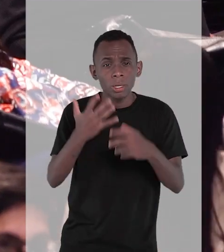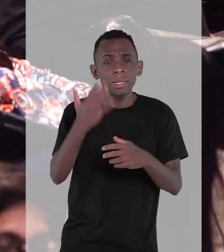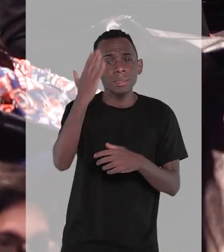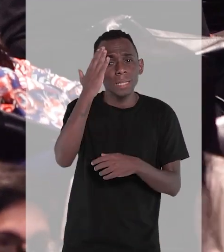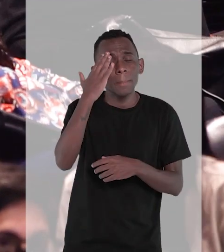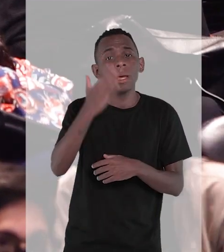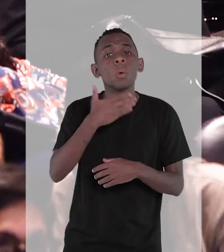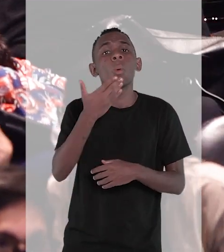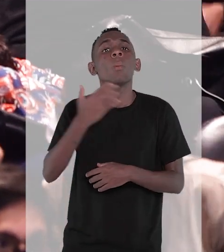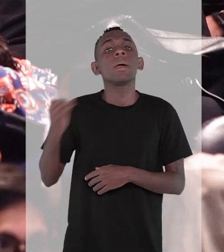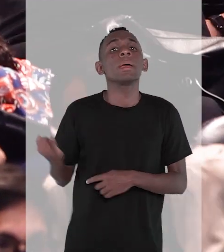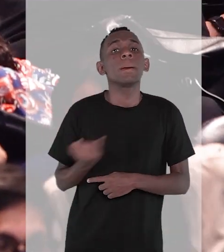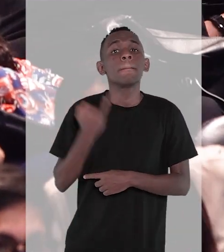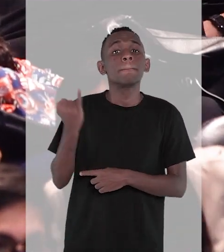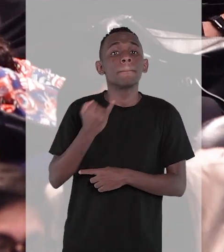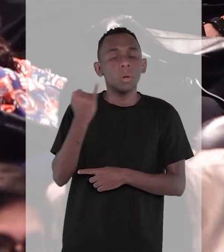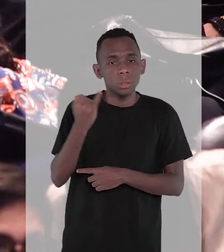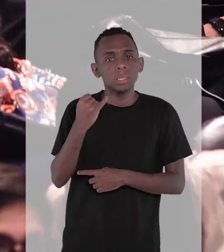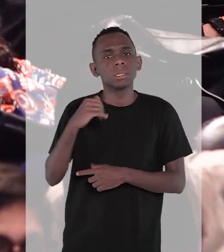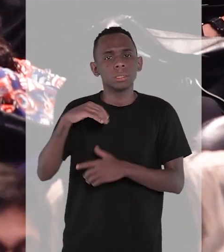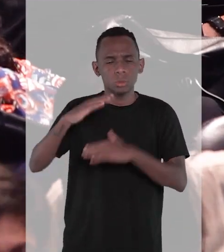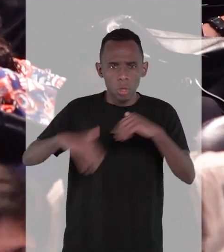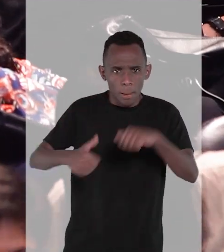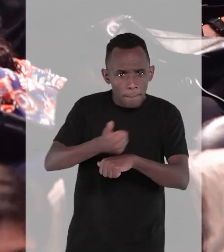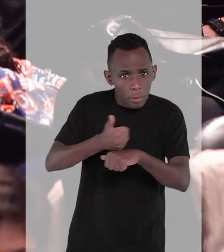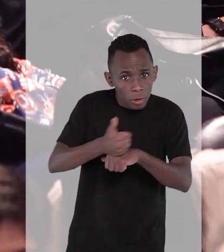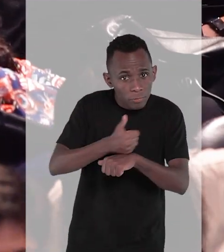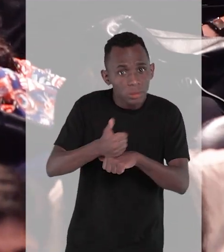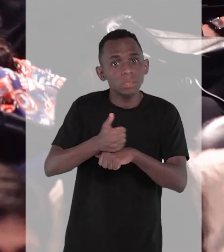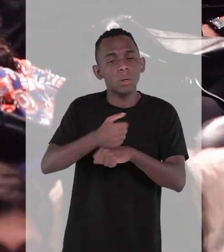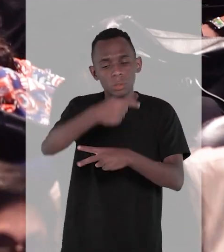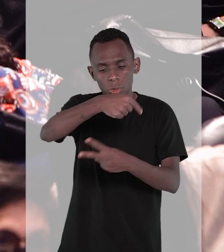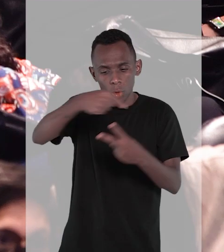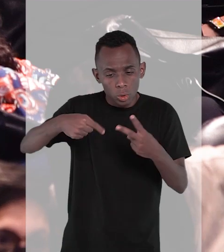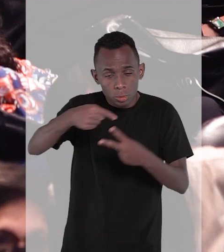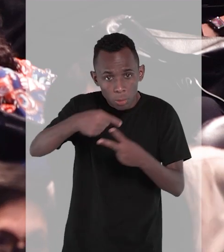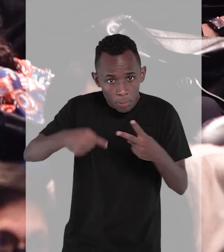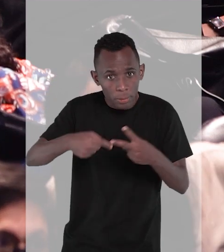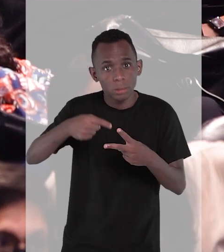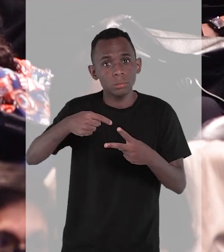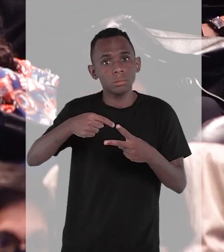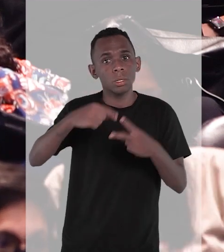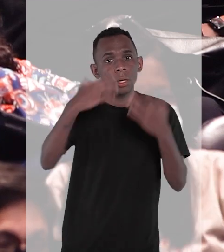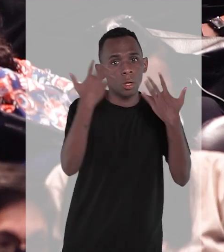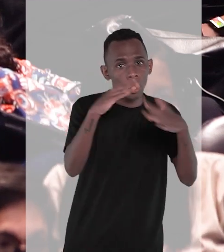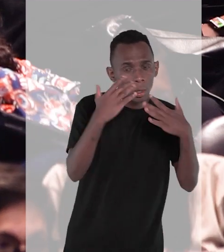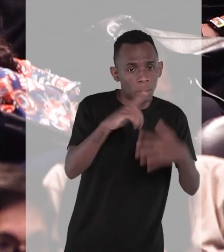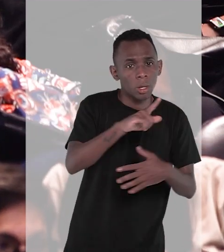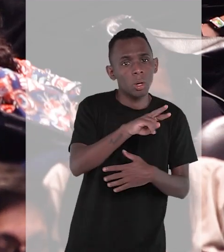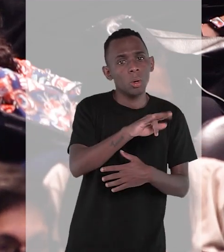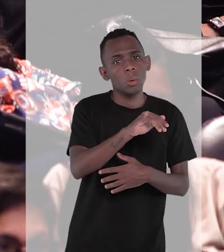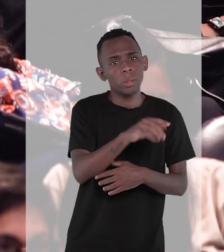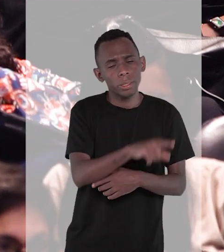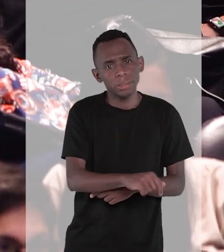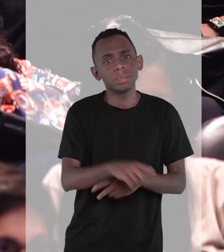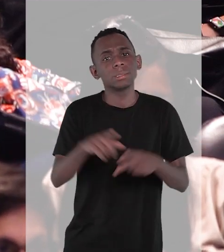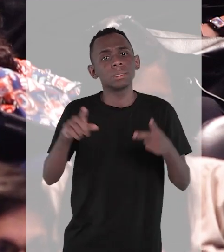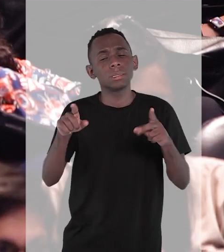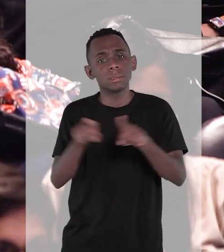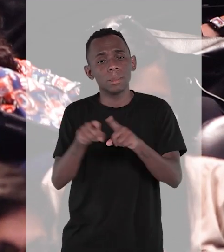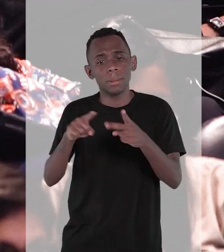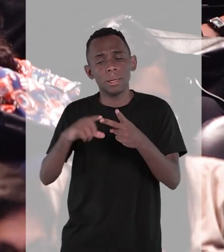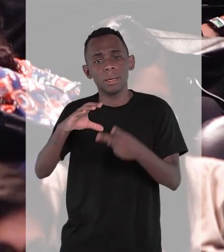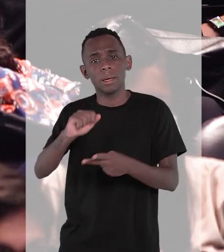Então, eu queria saber de você qual que é a importância na sua carreira e o que representa esses 2 momentos, a homenagem ao Luiz